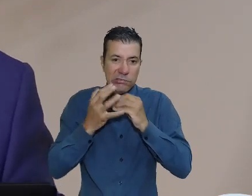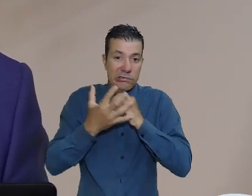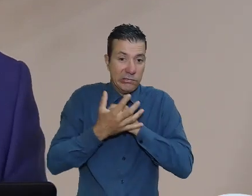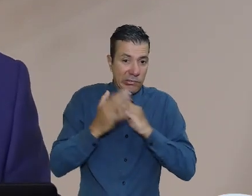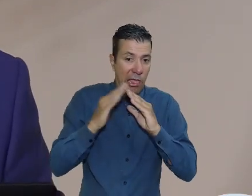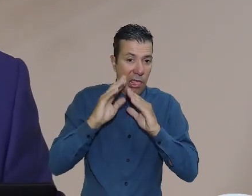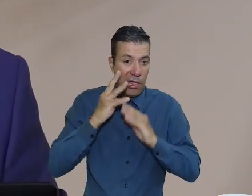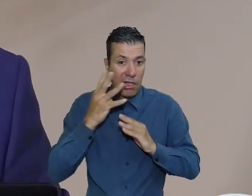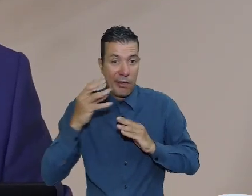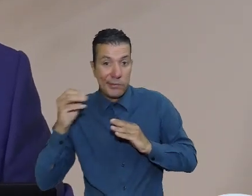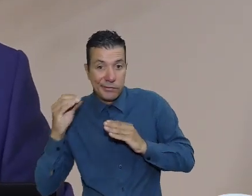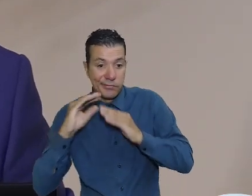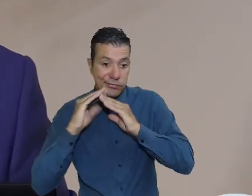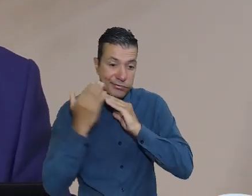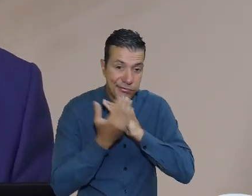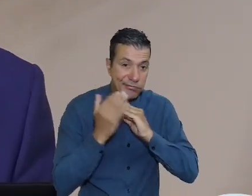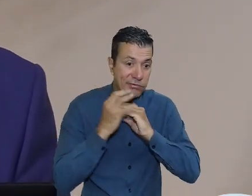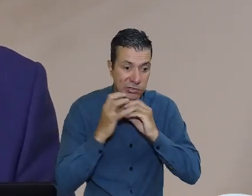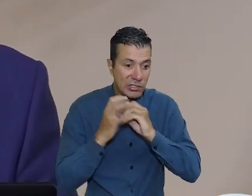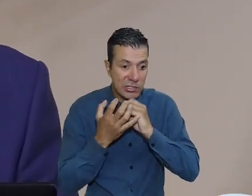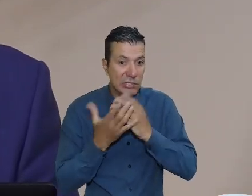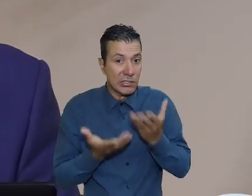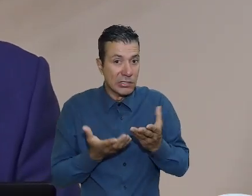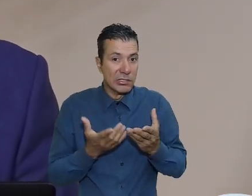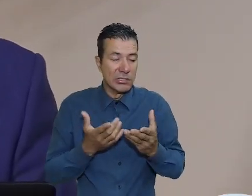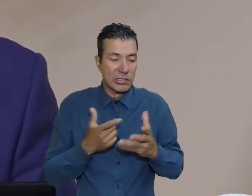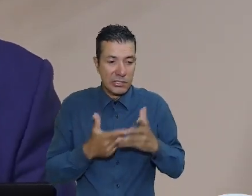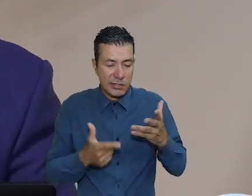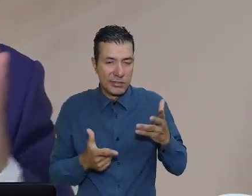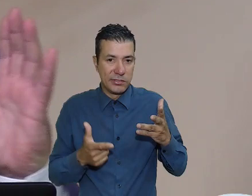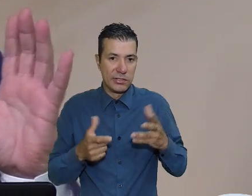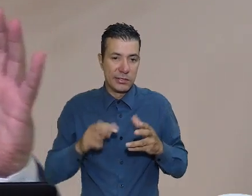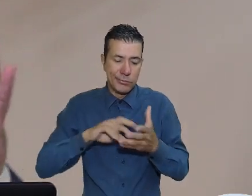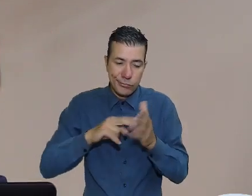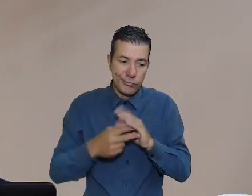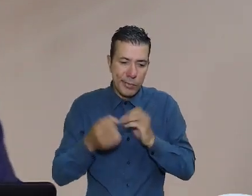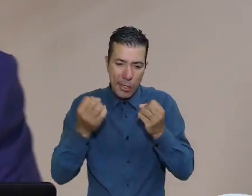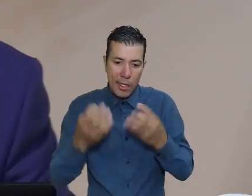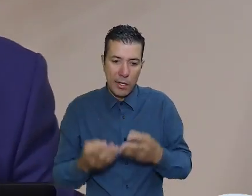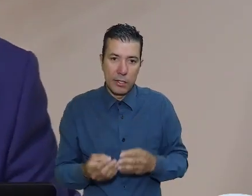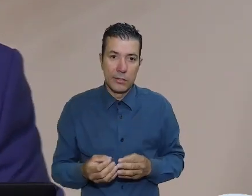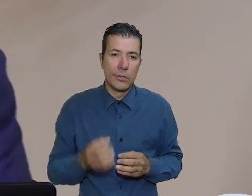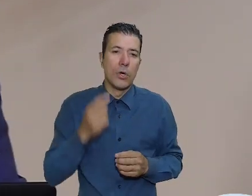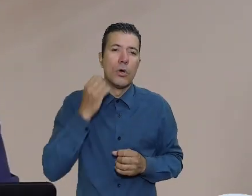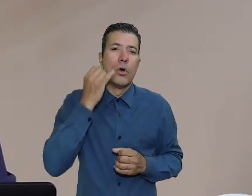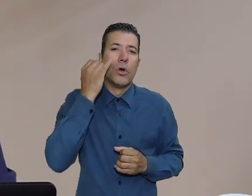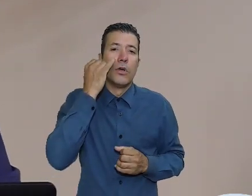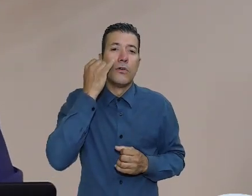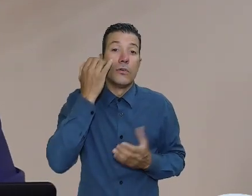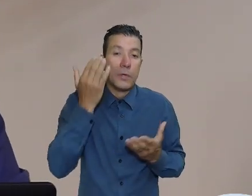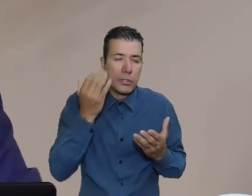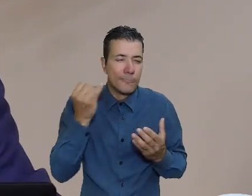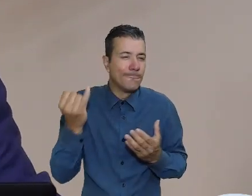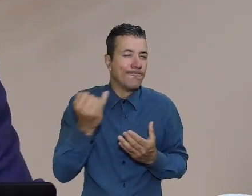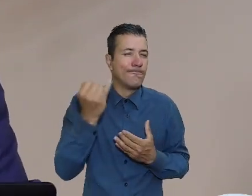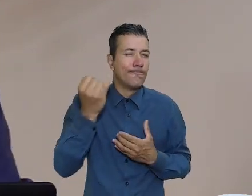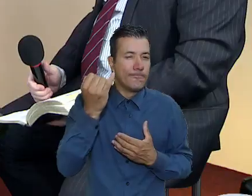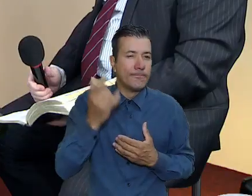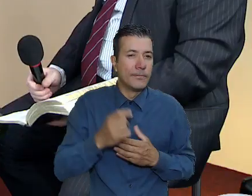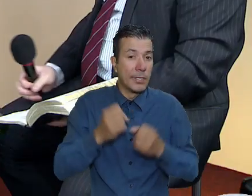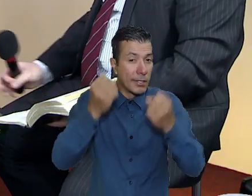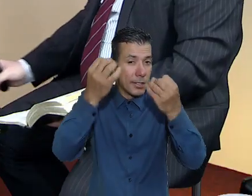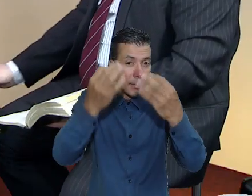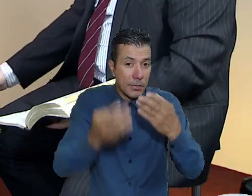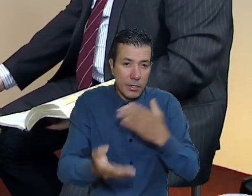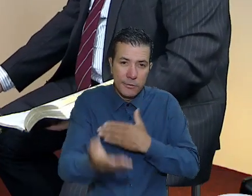tem colocado diante da gente. Obrigado, pastor, muito bem explicado. E agora, algo que é bem interessante, que nós precisamos explicar